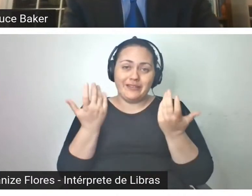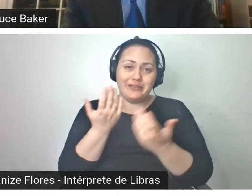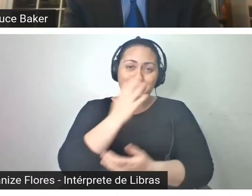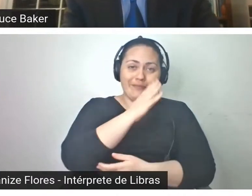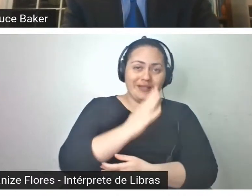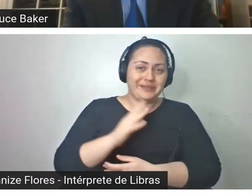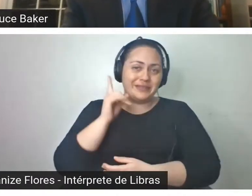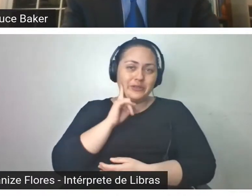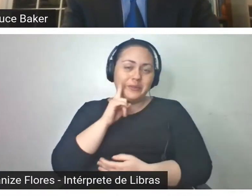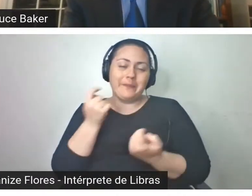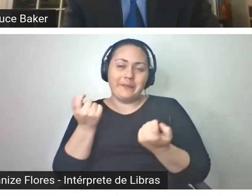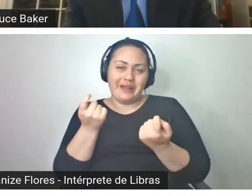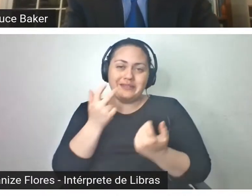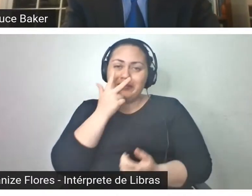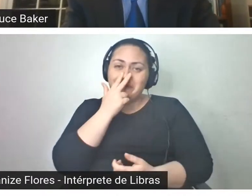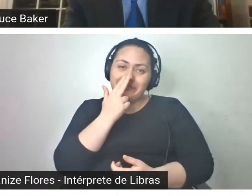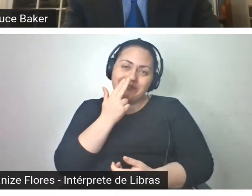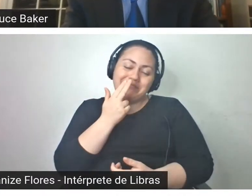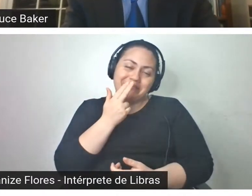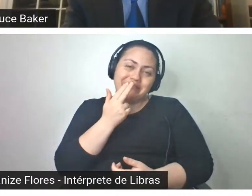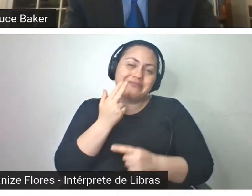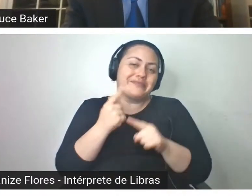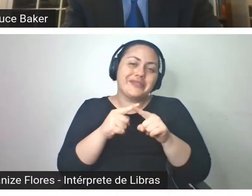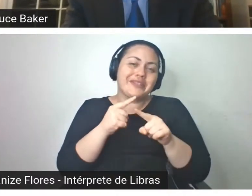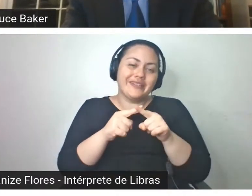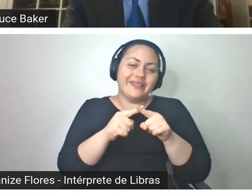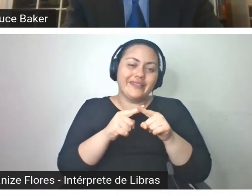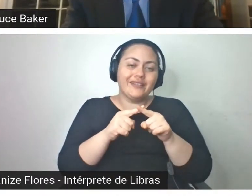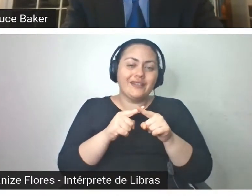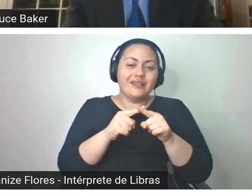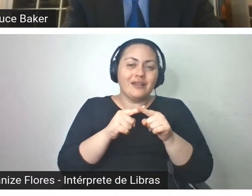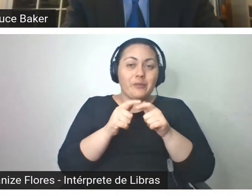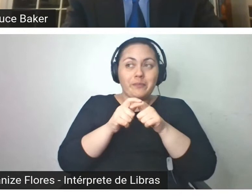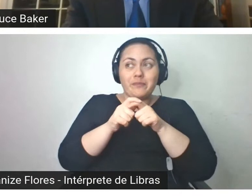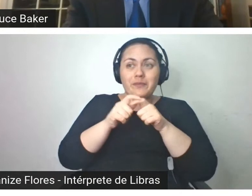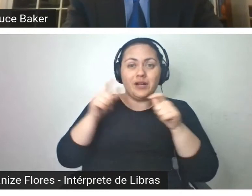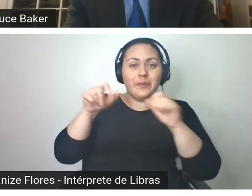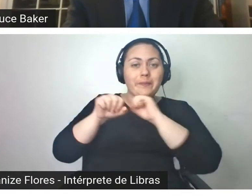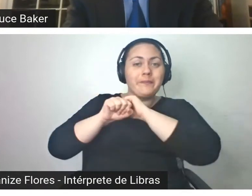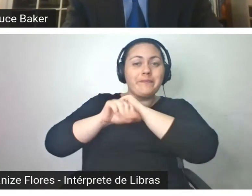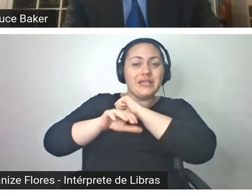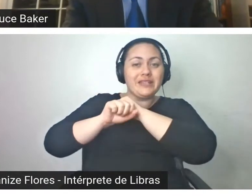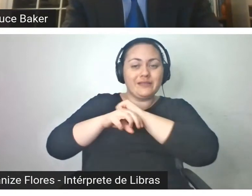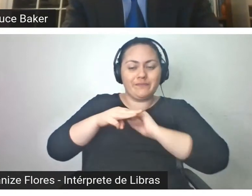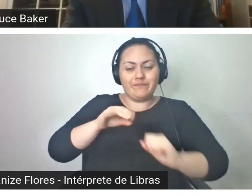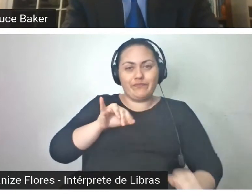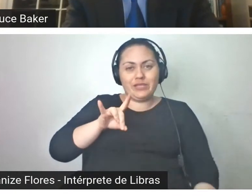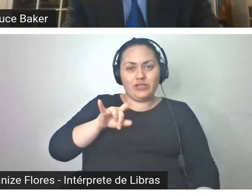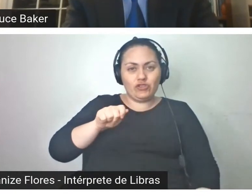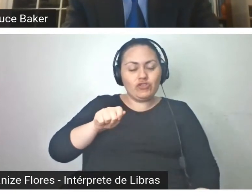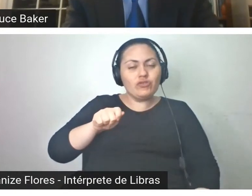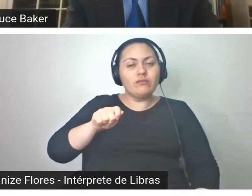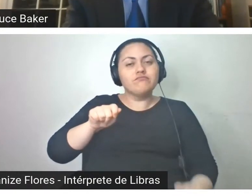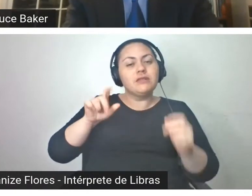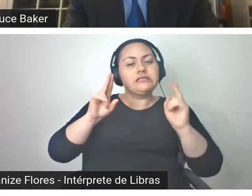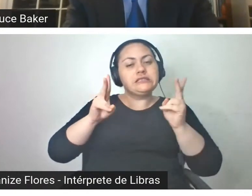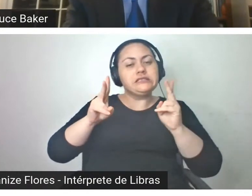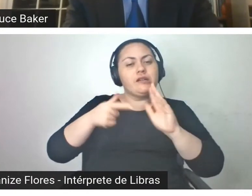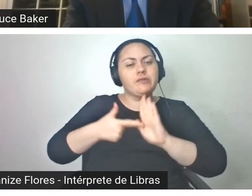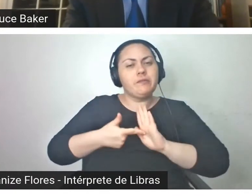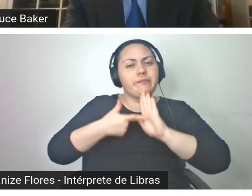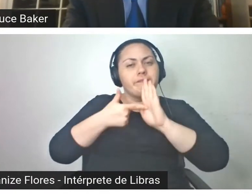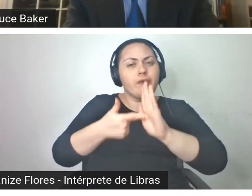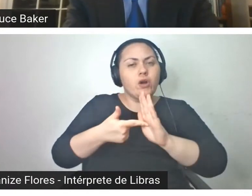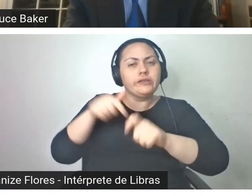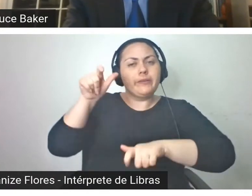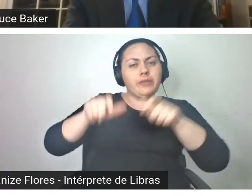Unidos, porque a mídia, né, a grande mídia, tem dado muito destaque a quem tem uma condição financeira mais